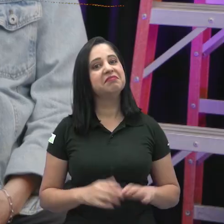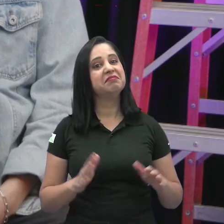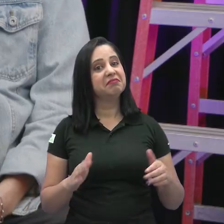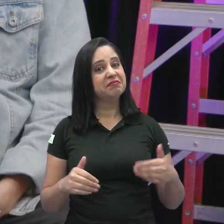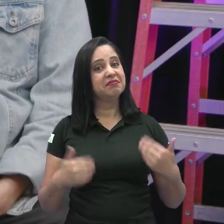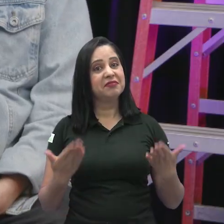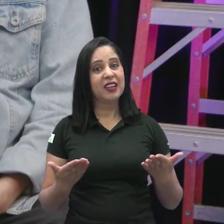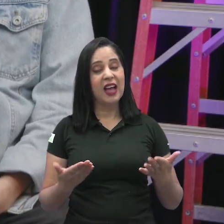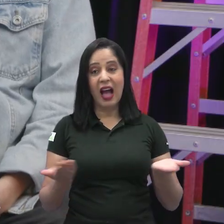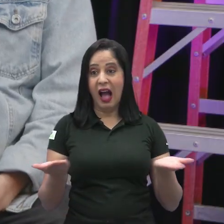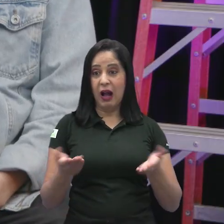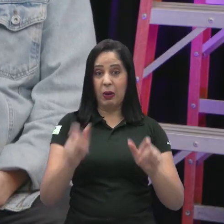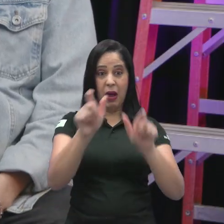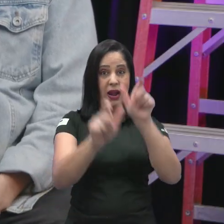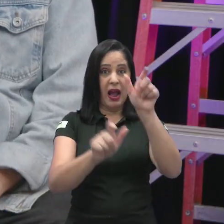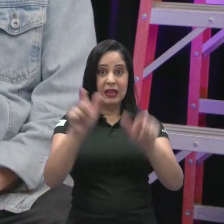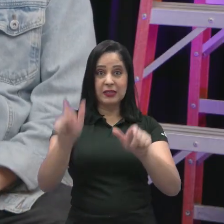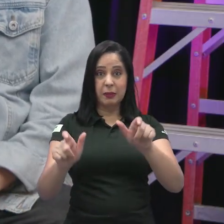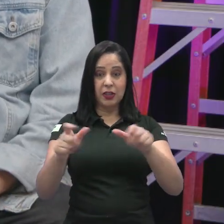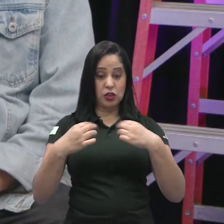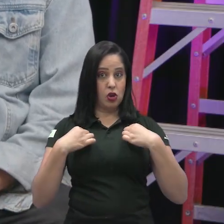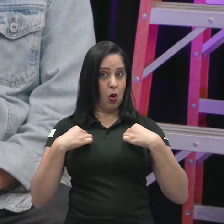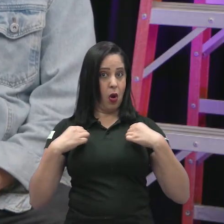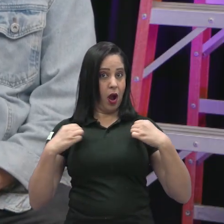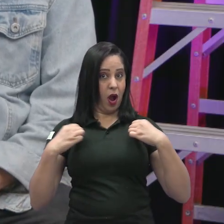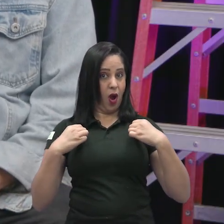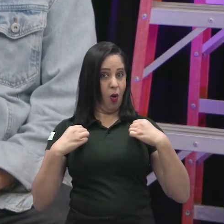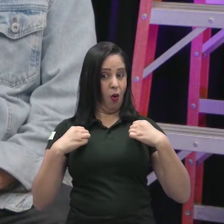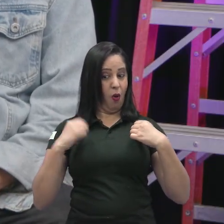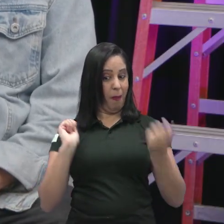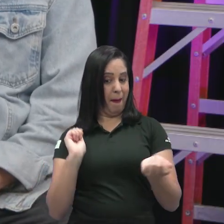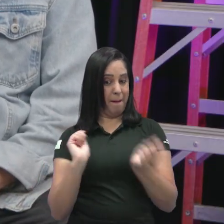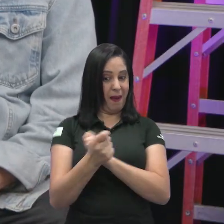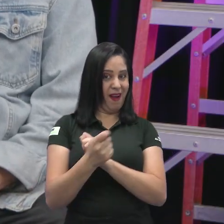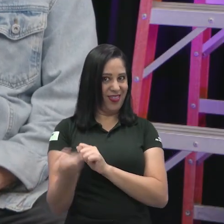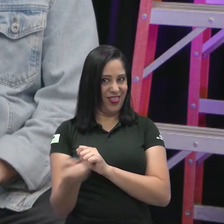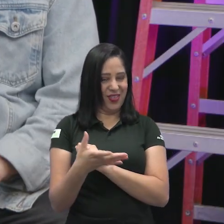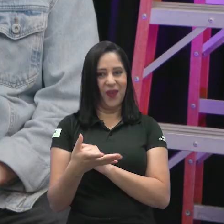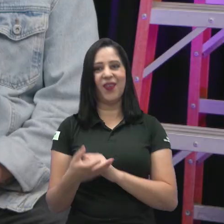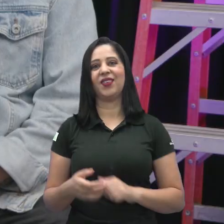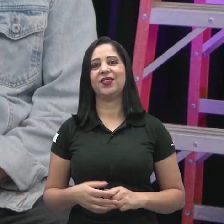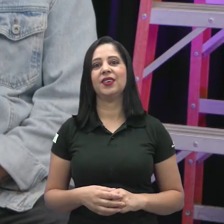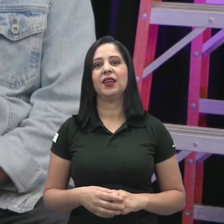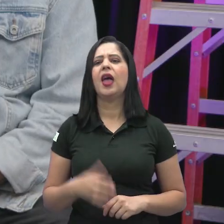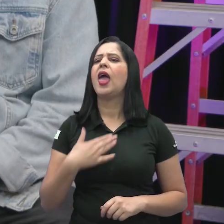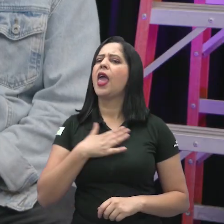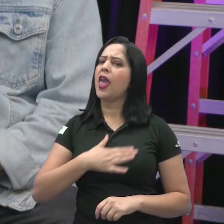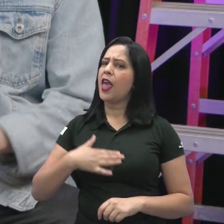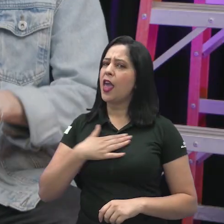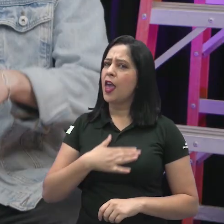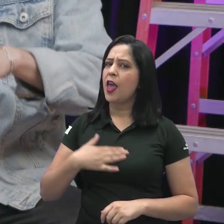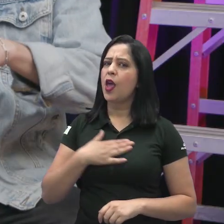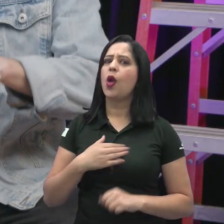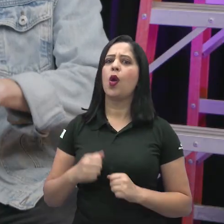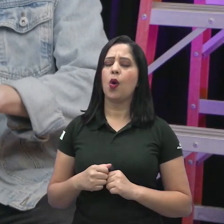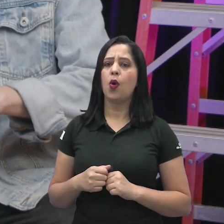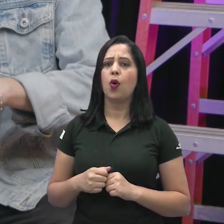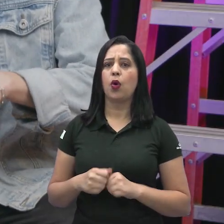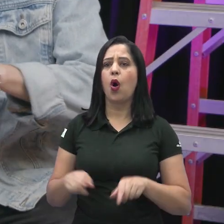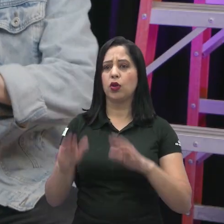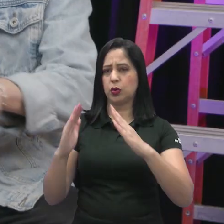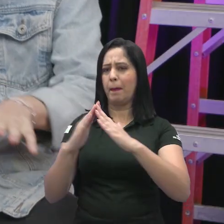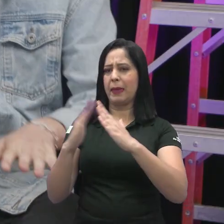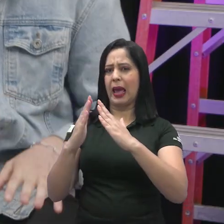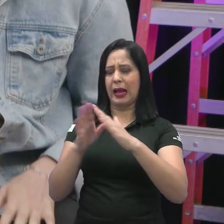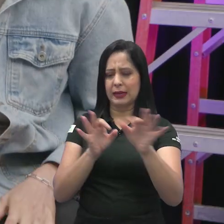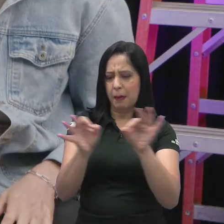Depois do programa de hoje, então, Vitor, o pessoal vai sair com um guarda-roupa novo, ou melhor, renovado ou reciclado. É isso mesmo, eu já gosto de mexer